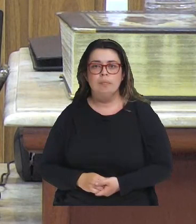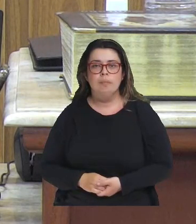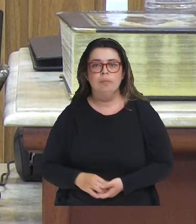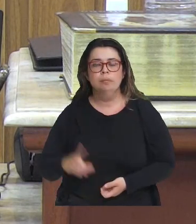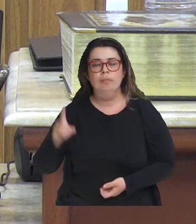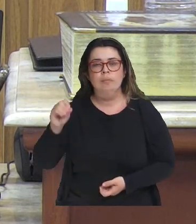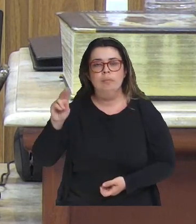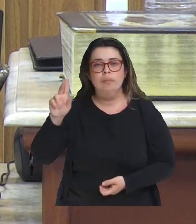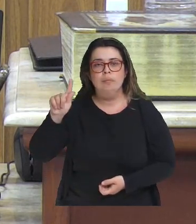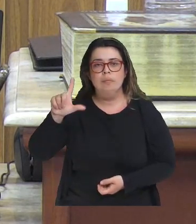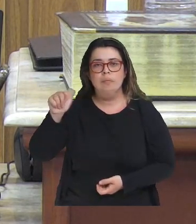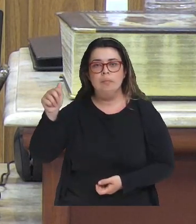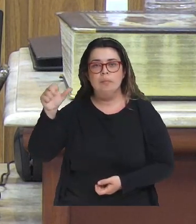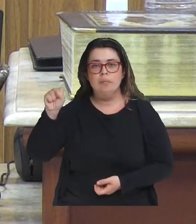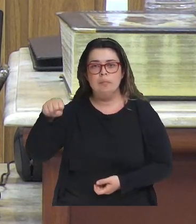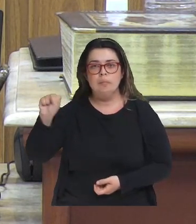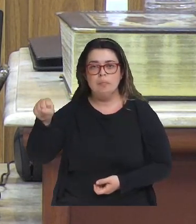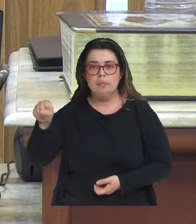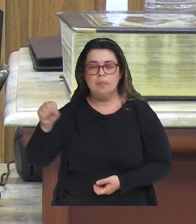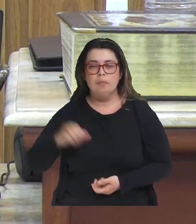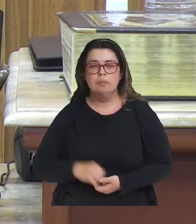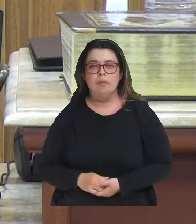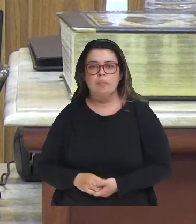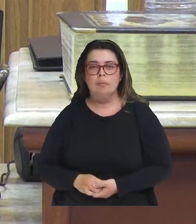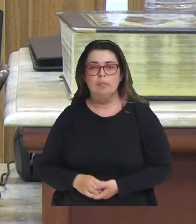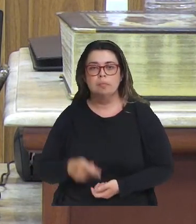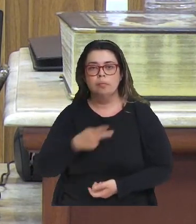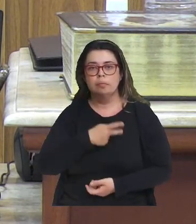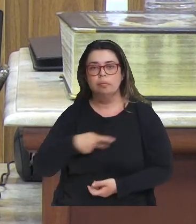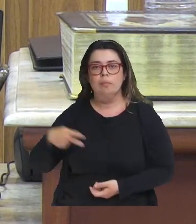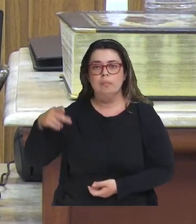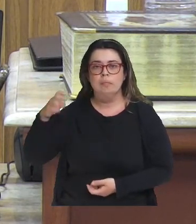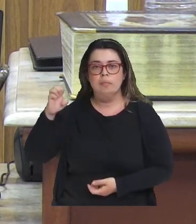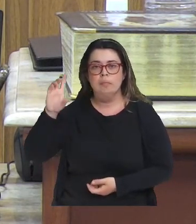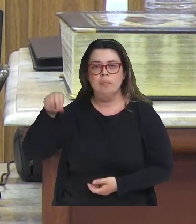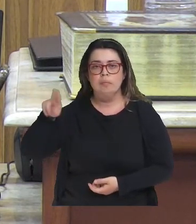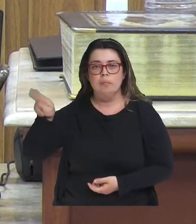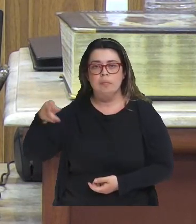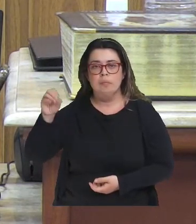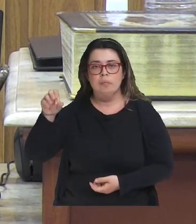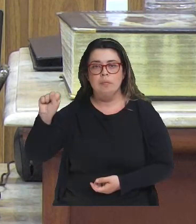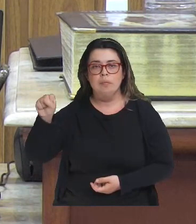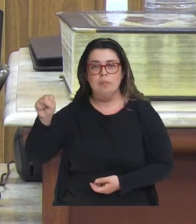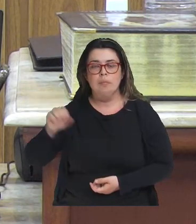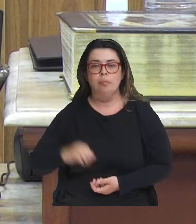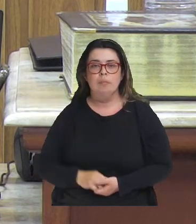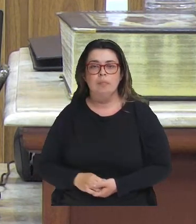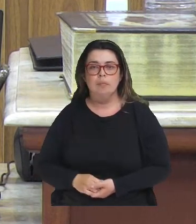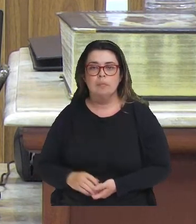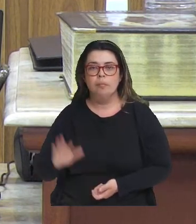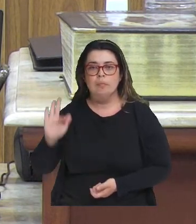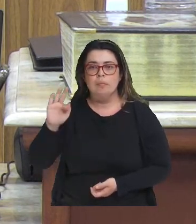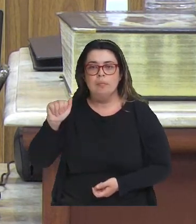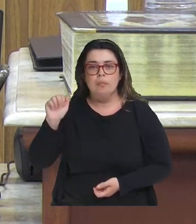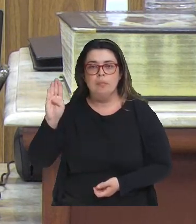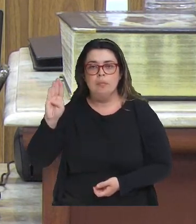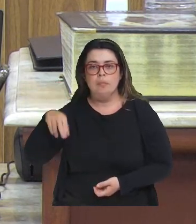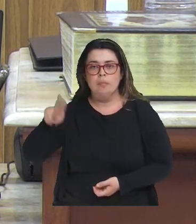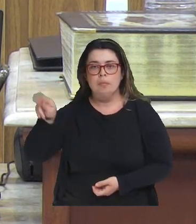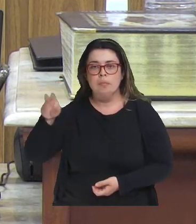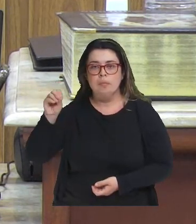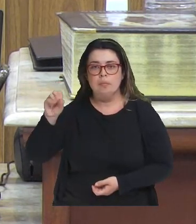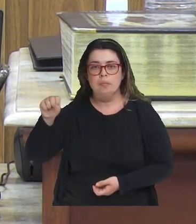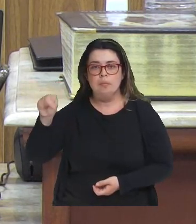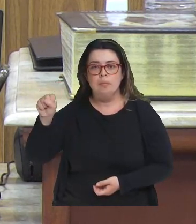Douglas Azevedo. Voto sim. Edson de Souza. Pastor Edi, vota sim. Fábio Alex Nunes. Fábio, alerta verbal,